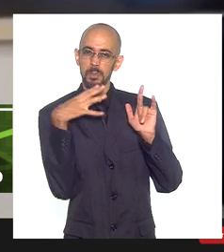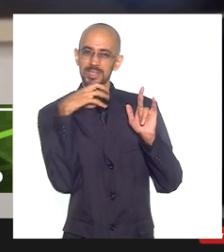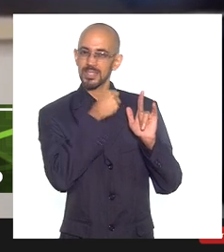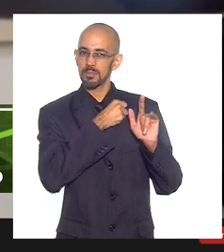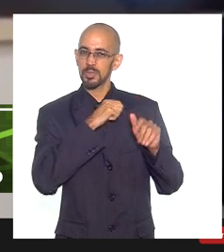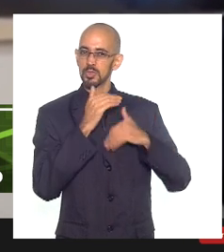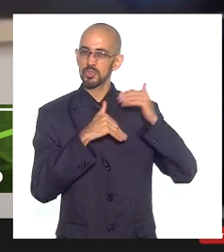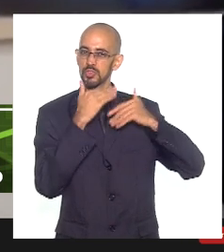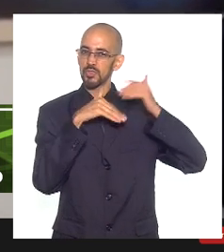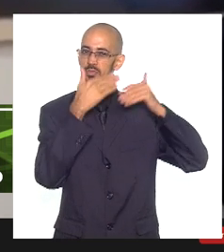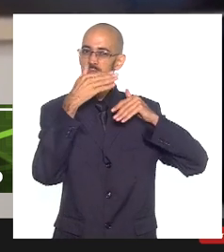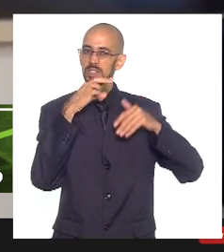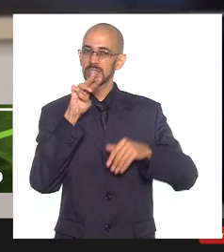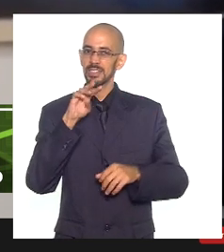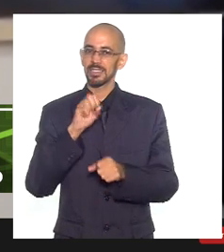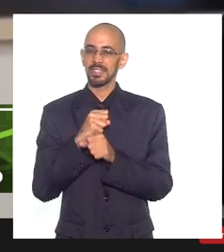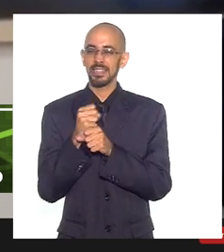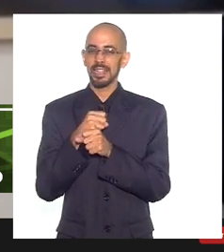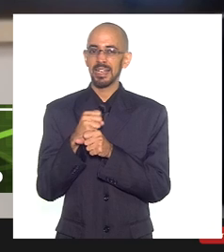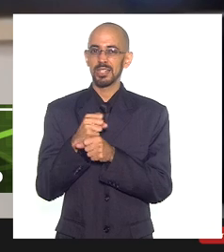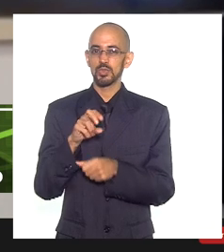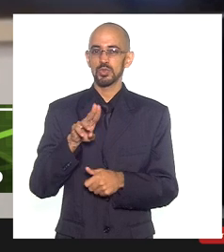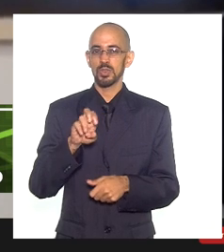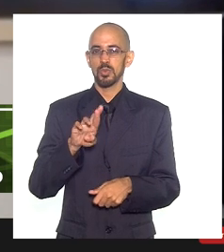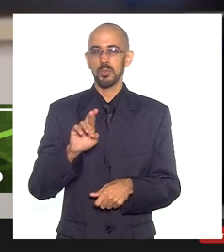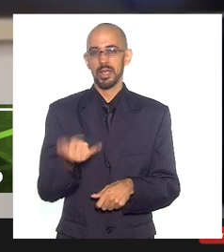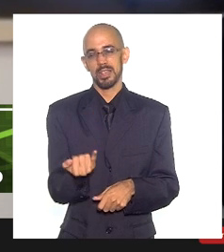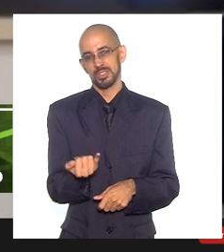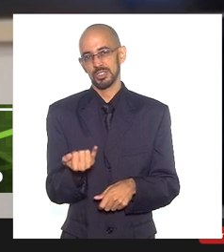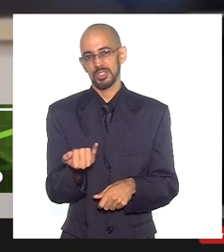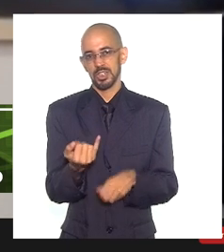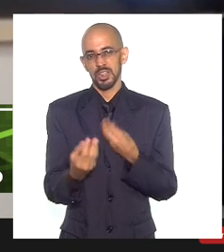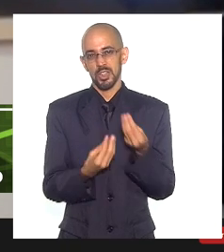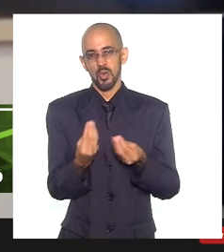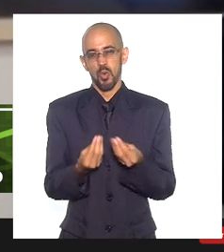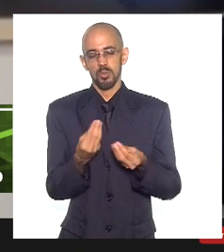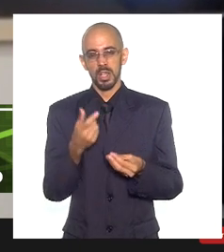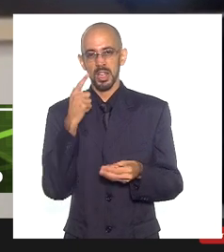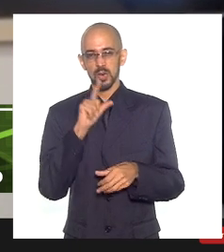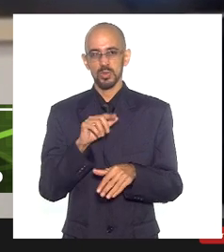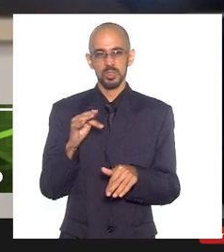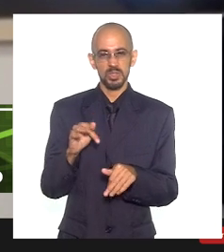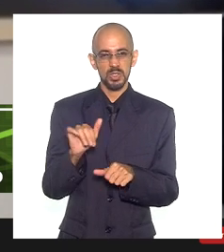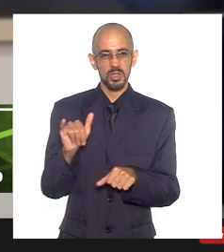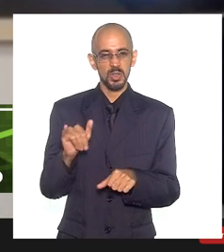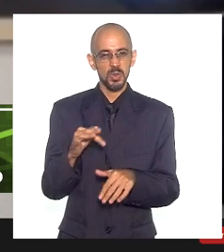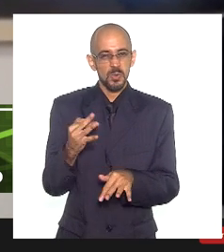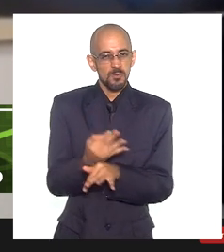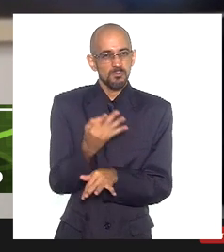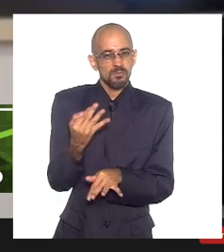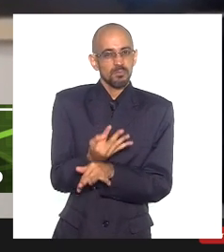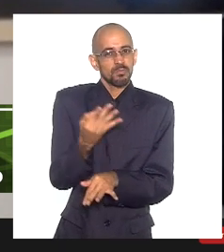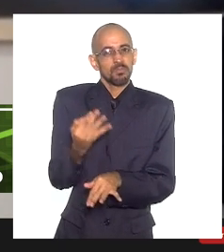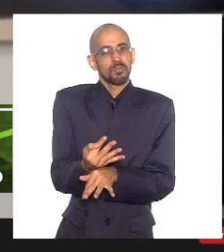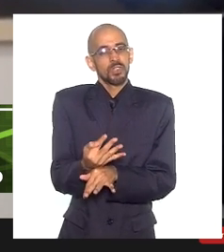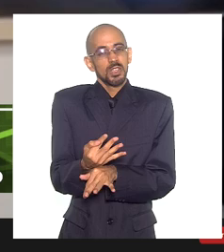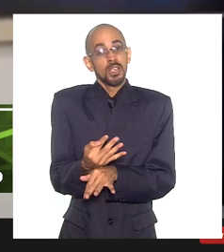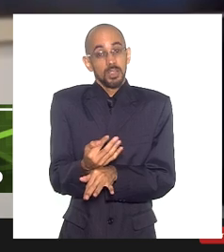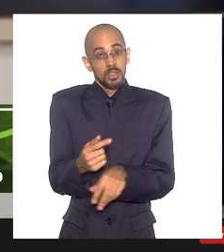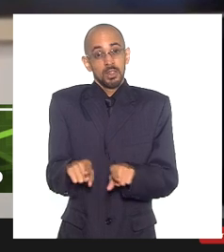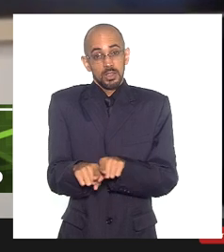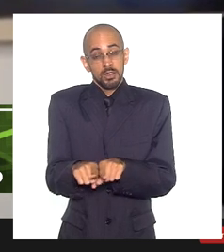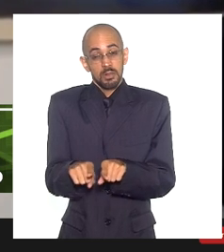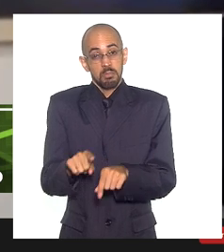últimos 30 anos, como a UERJ foi se fortalecendo científica e academicamente,